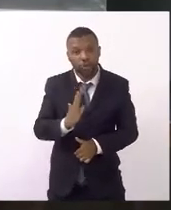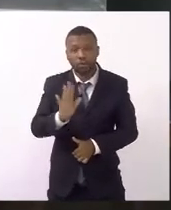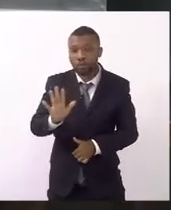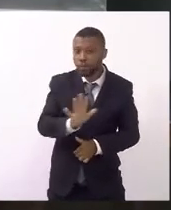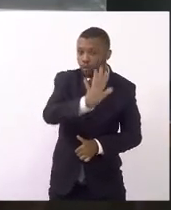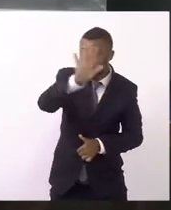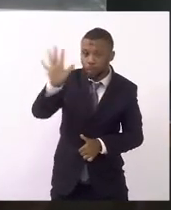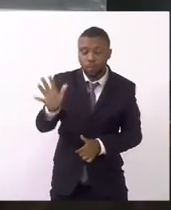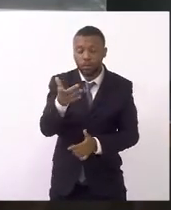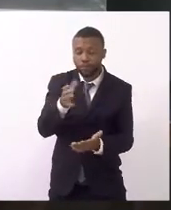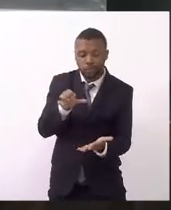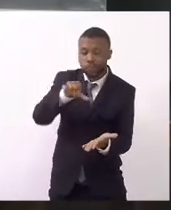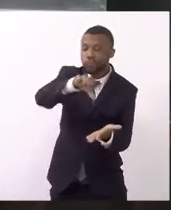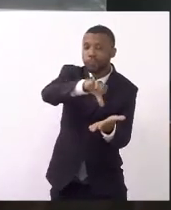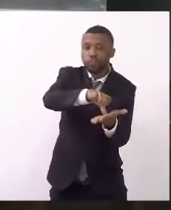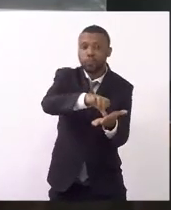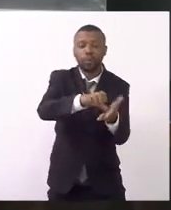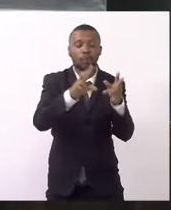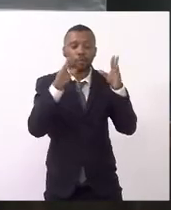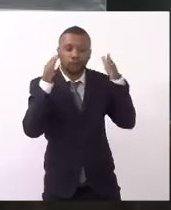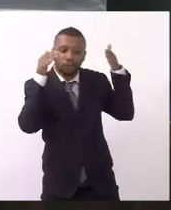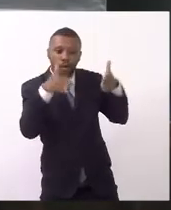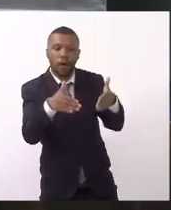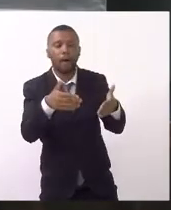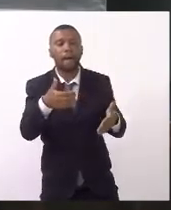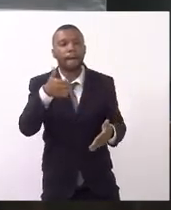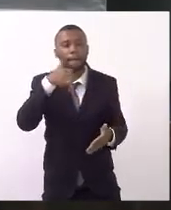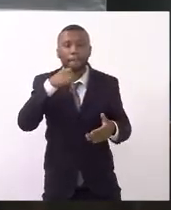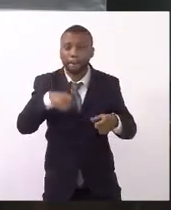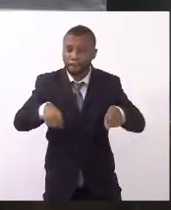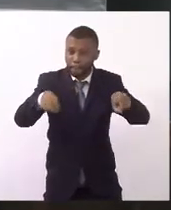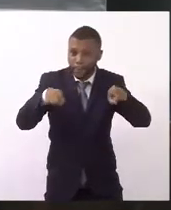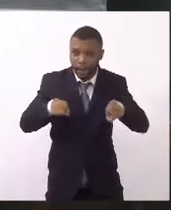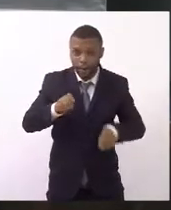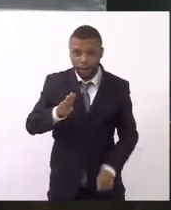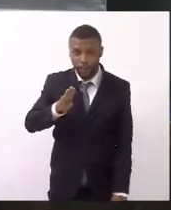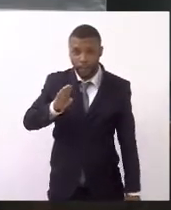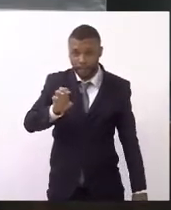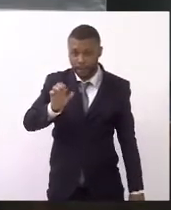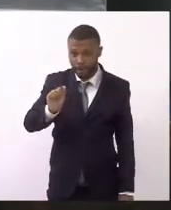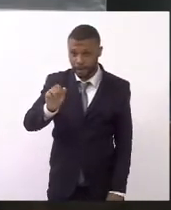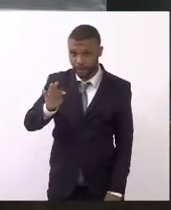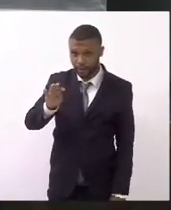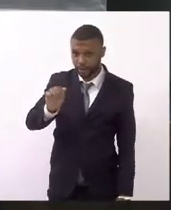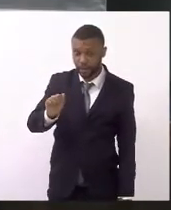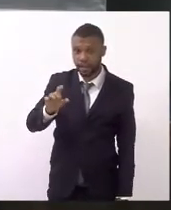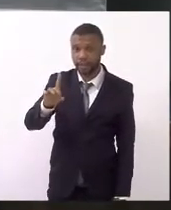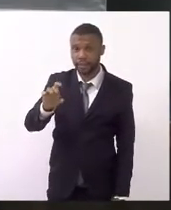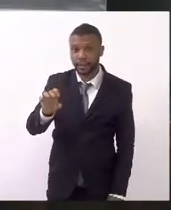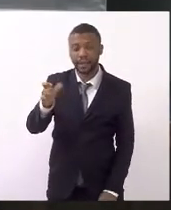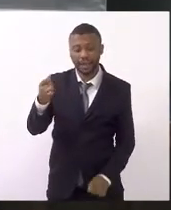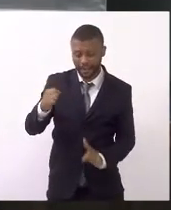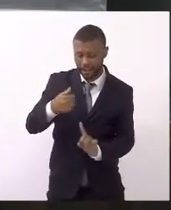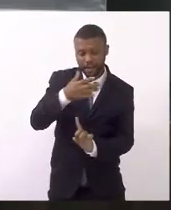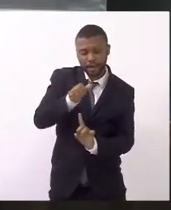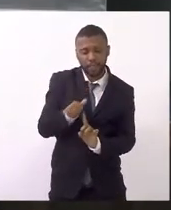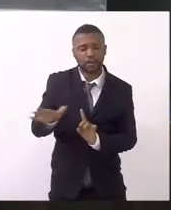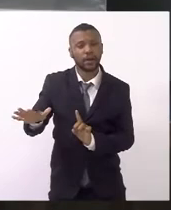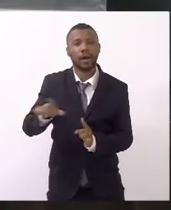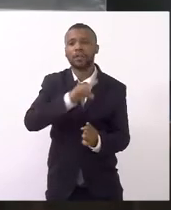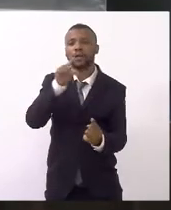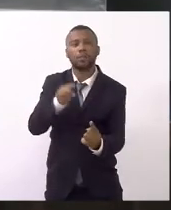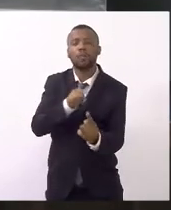Observatório mãe Beata de Iemanjá contra o racismo religioso que tem por objetivo coletar